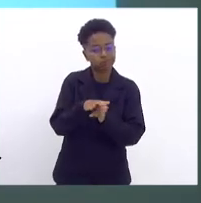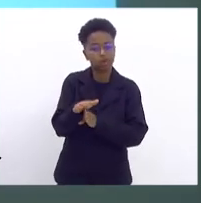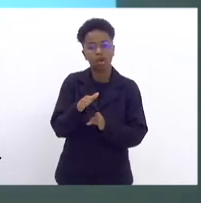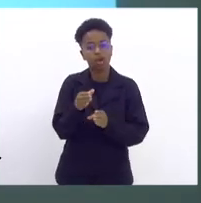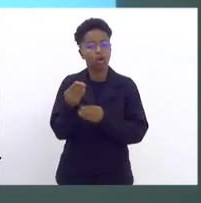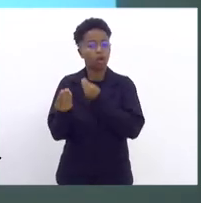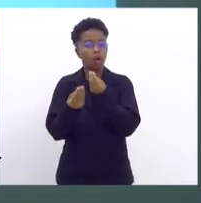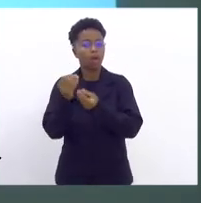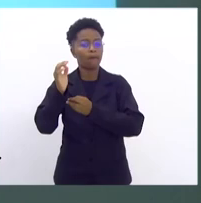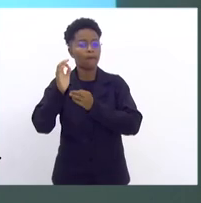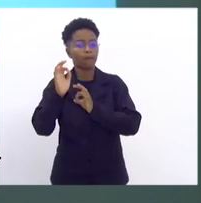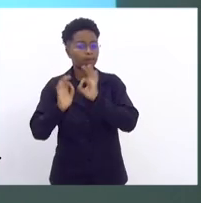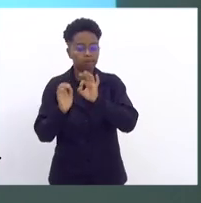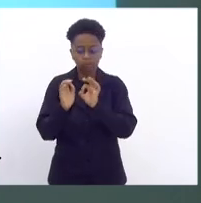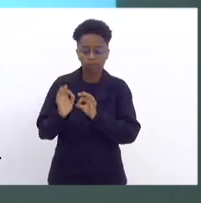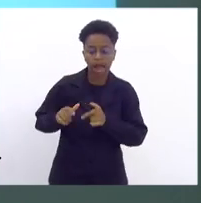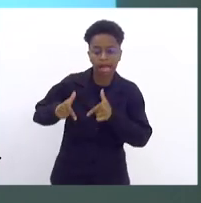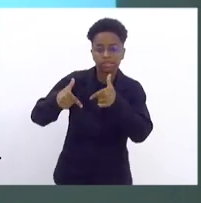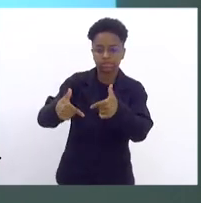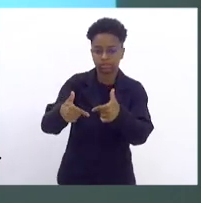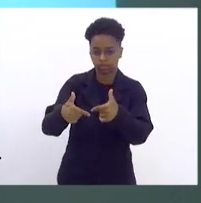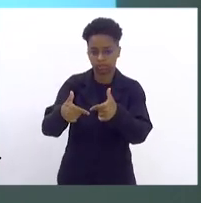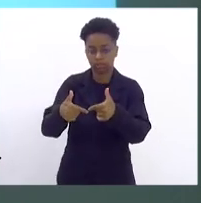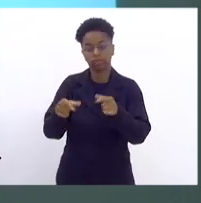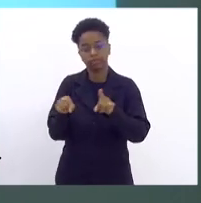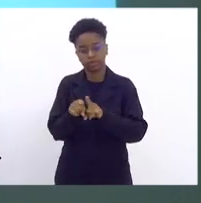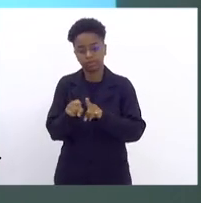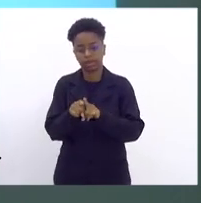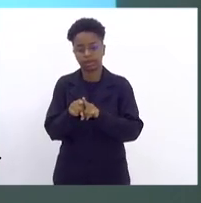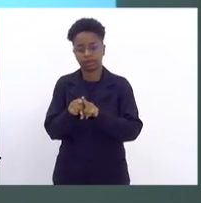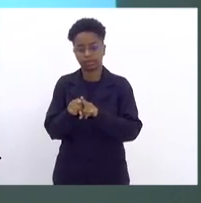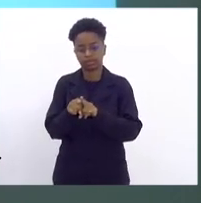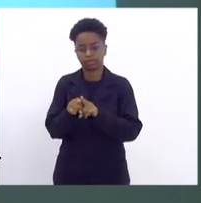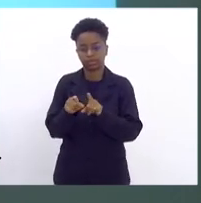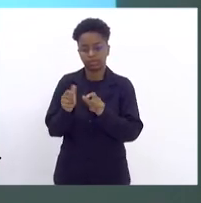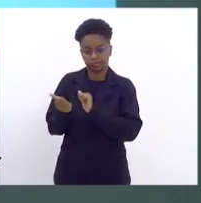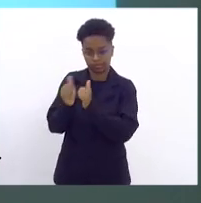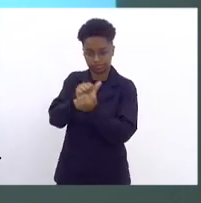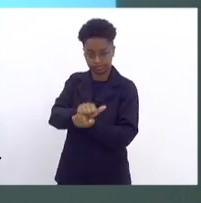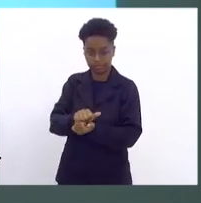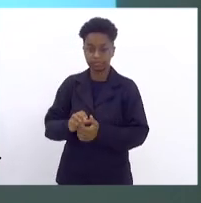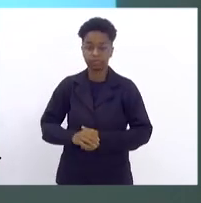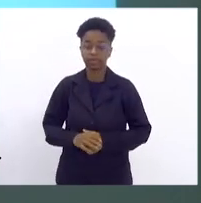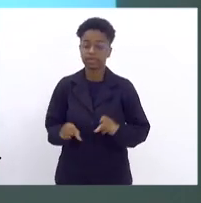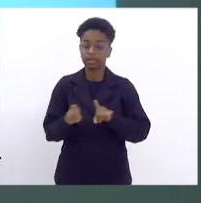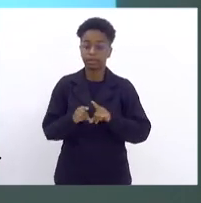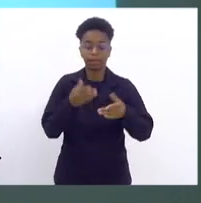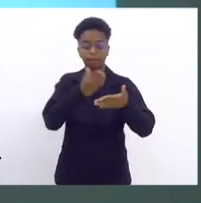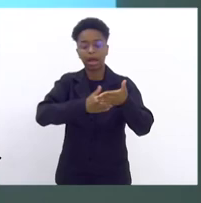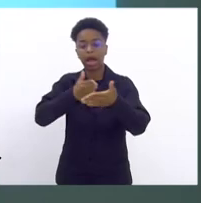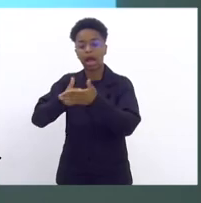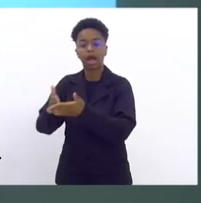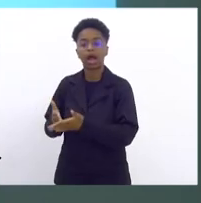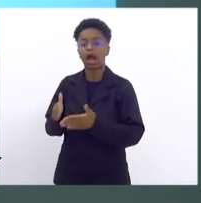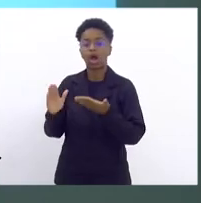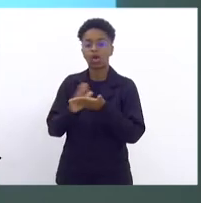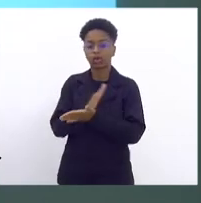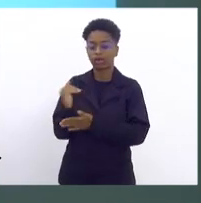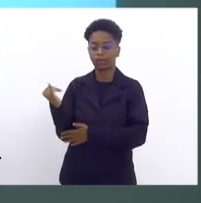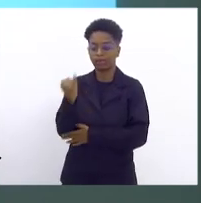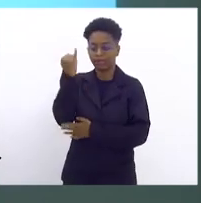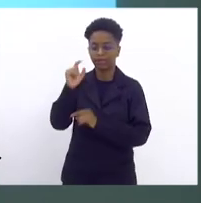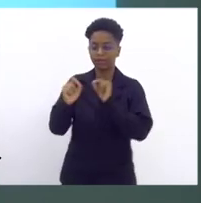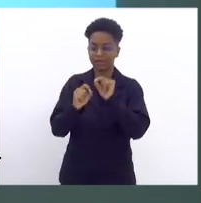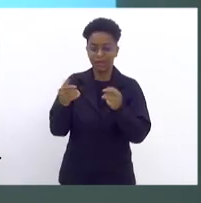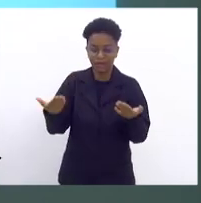a parte dos planos de intervenção e Reabilitação é um dos entraves de importante é que hoje a gente sabe isso não